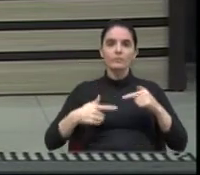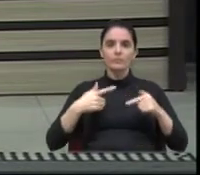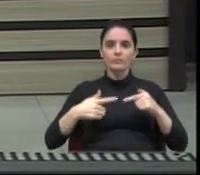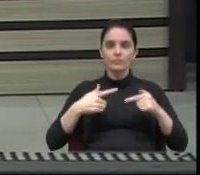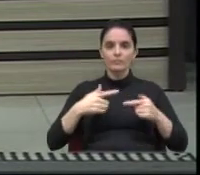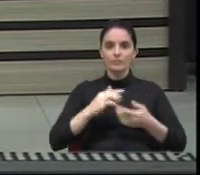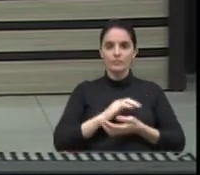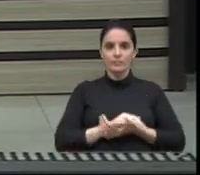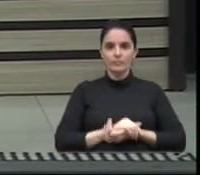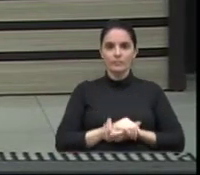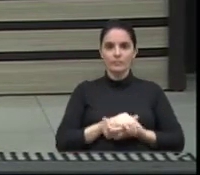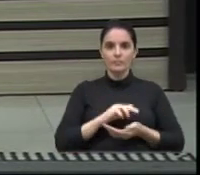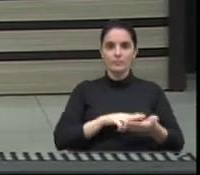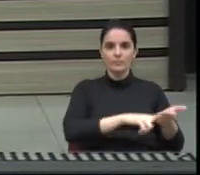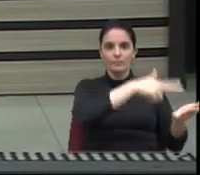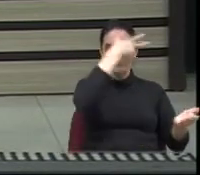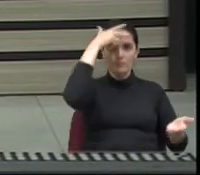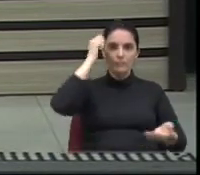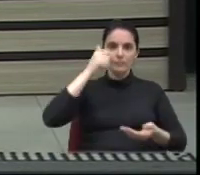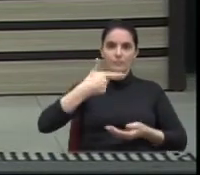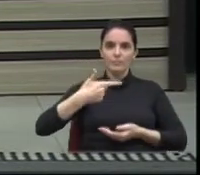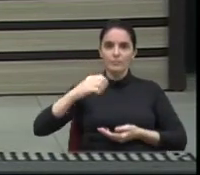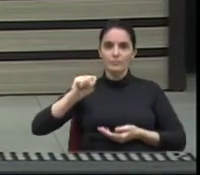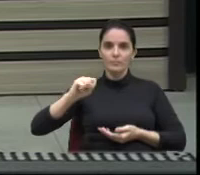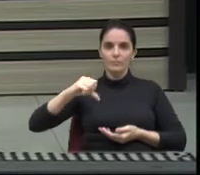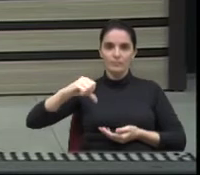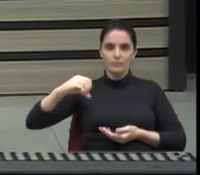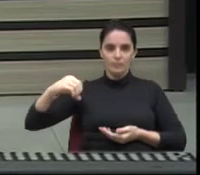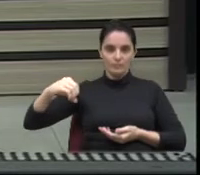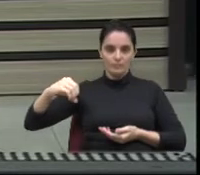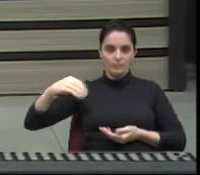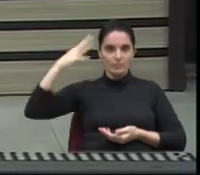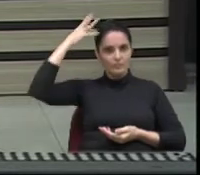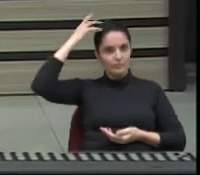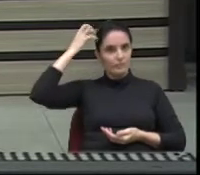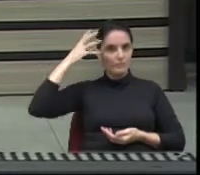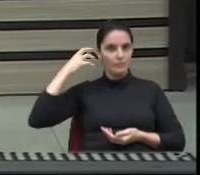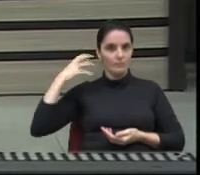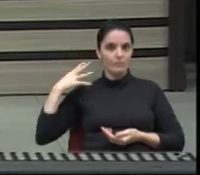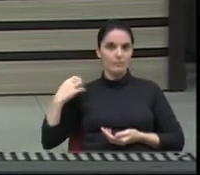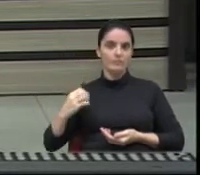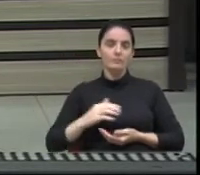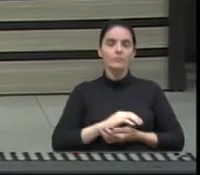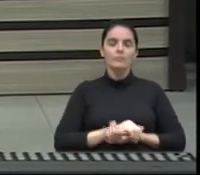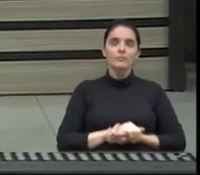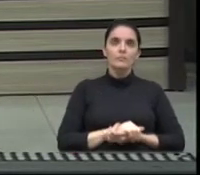discussão. Ao executivo. 290, Lucinês Aparecida Bogo.